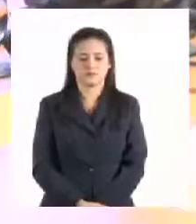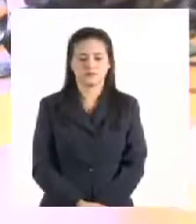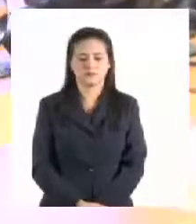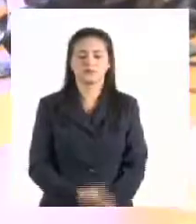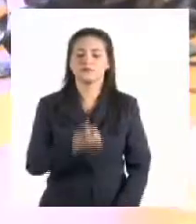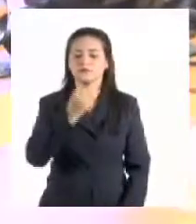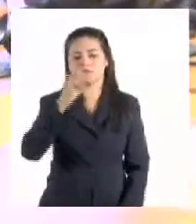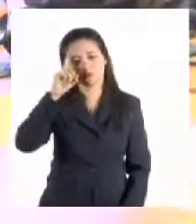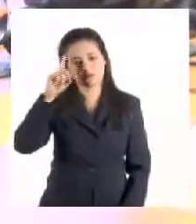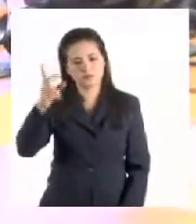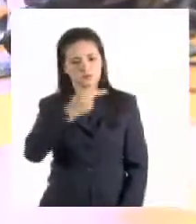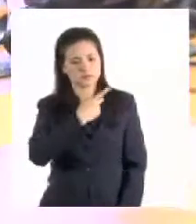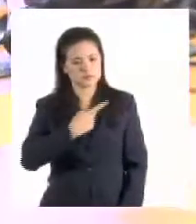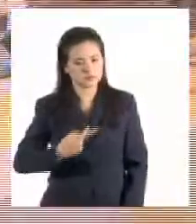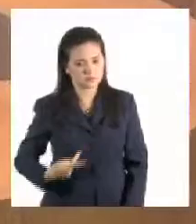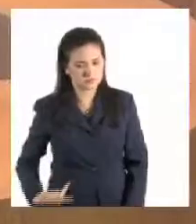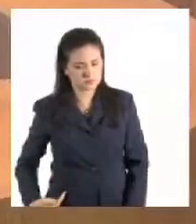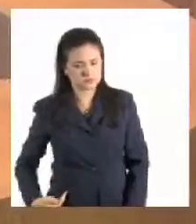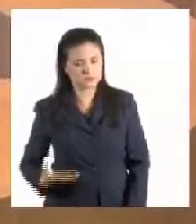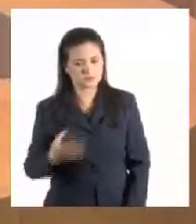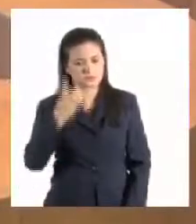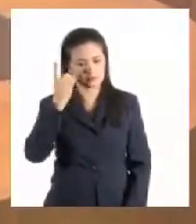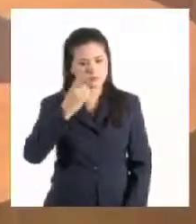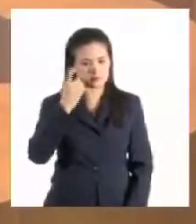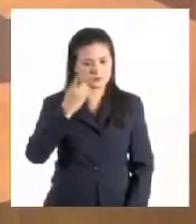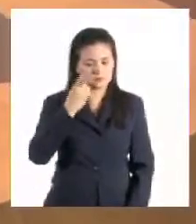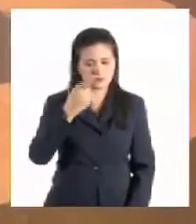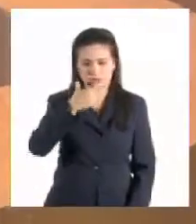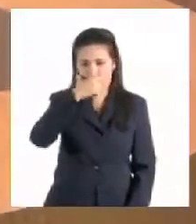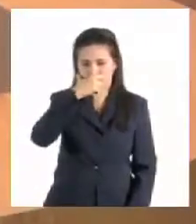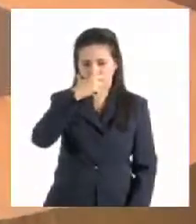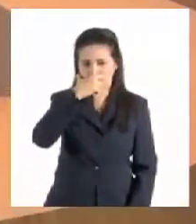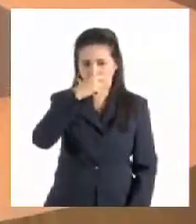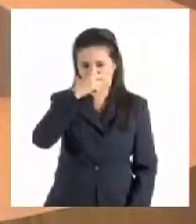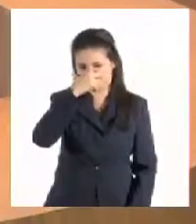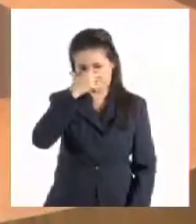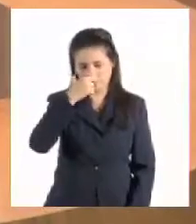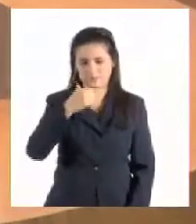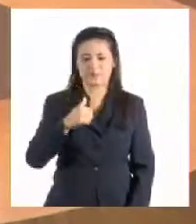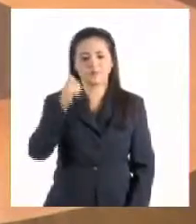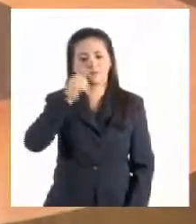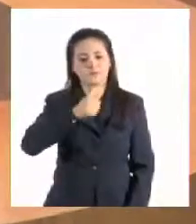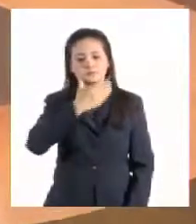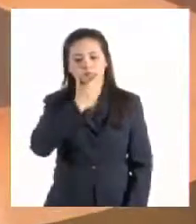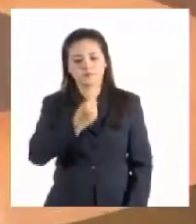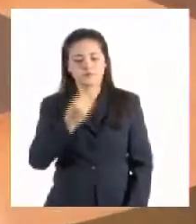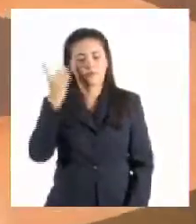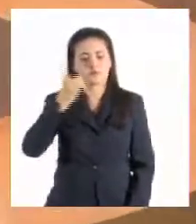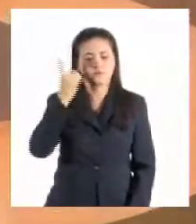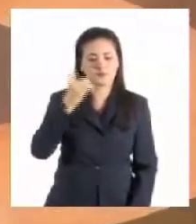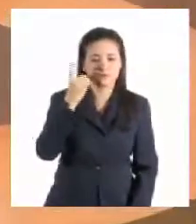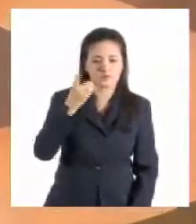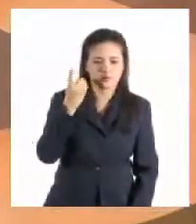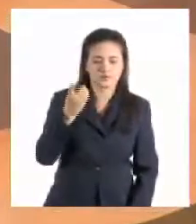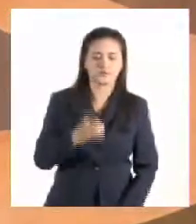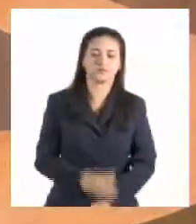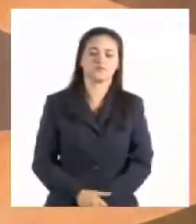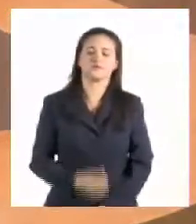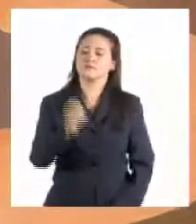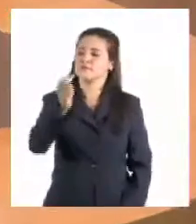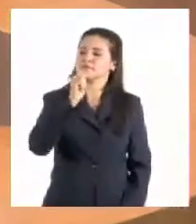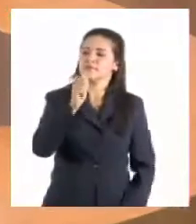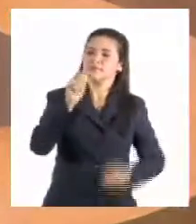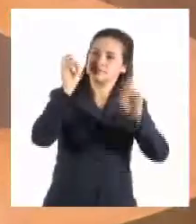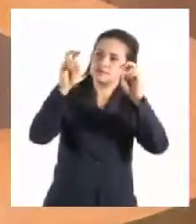Bom dia, senhor presidente, em exercício, deputado César Pires, senhoras e senhores deputados, galeria,